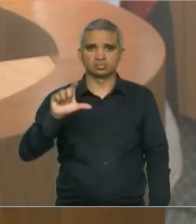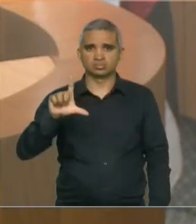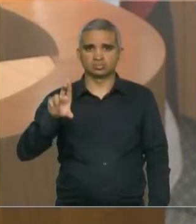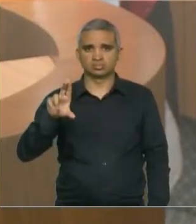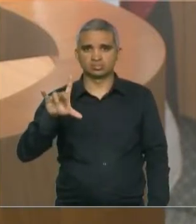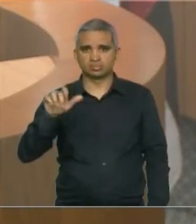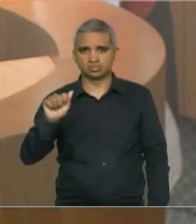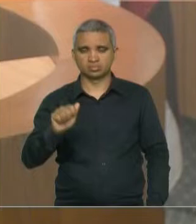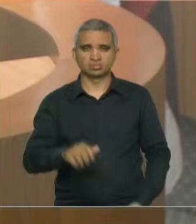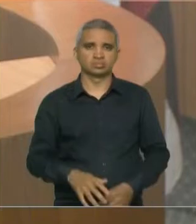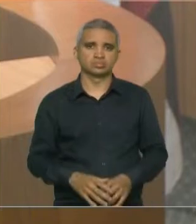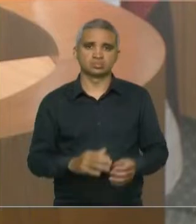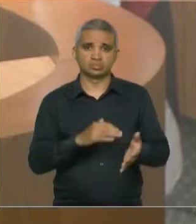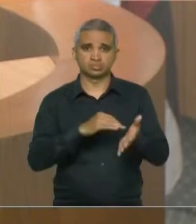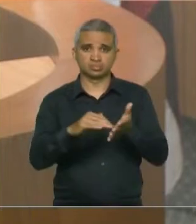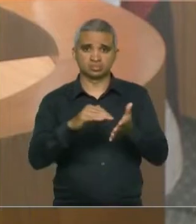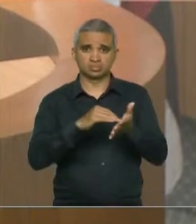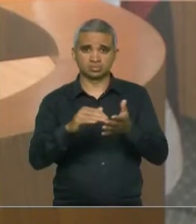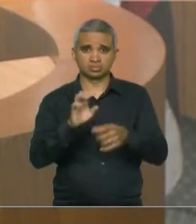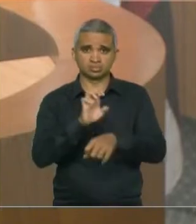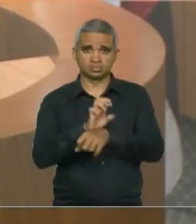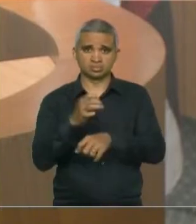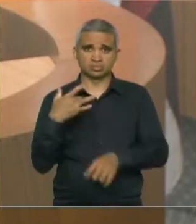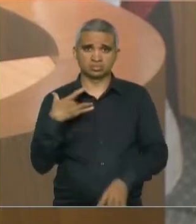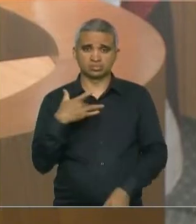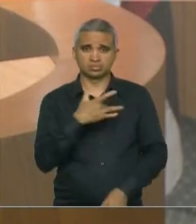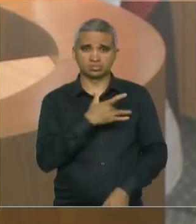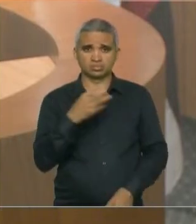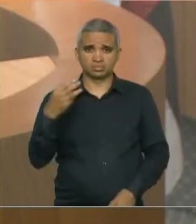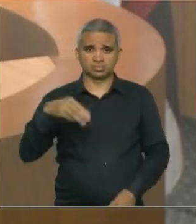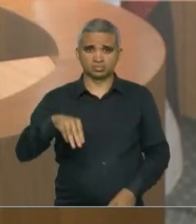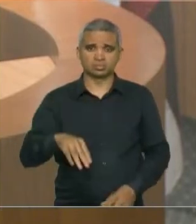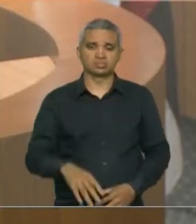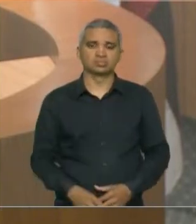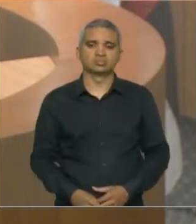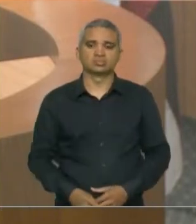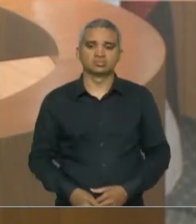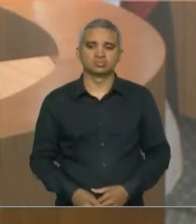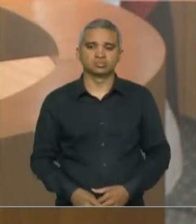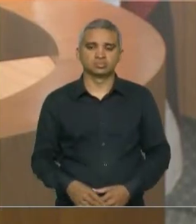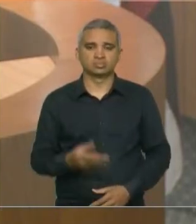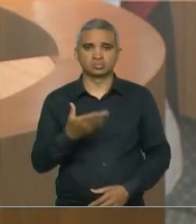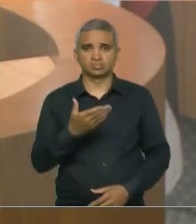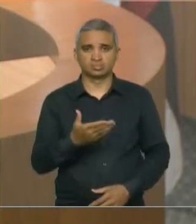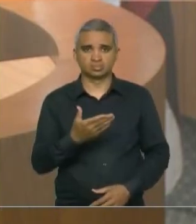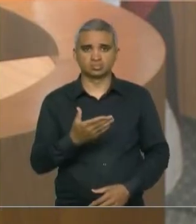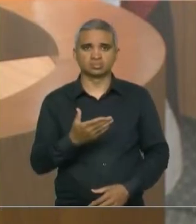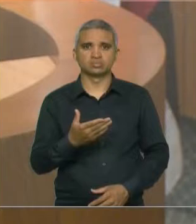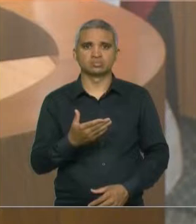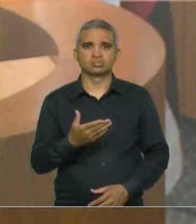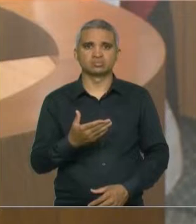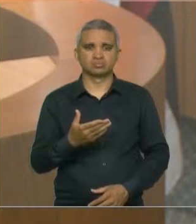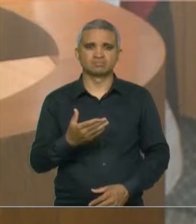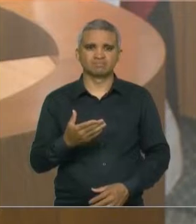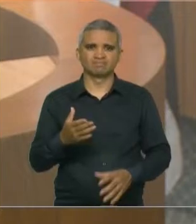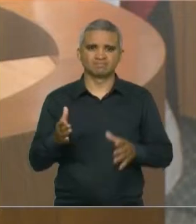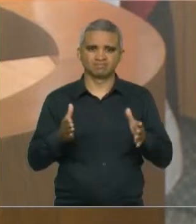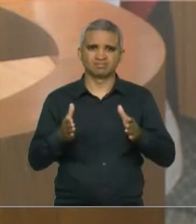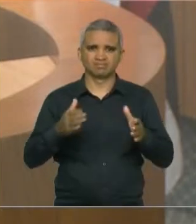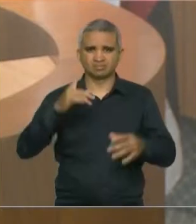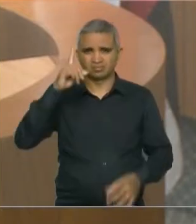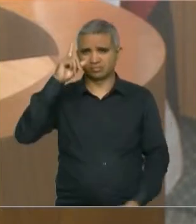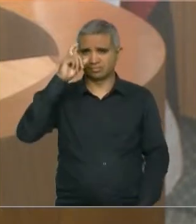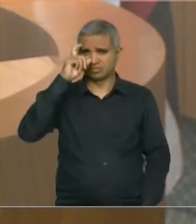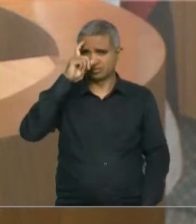que, de uma maneira hercúlea, vem fazendo, diante de todas as dificuldades, um grande trabalho na saúde